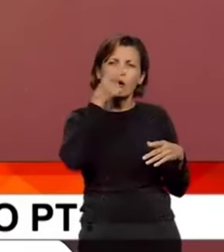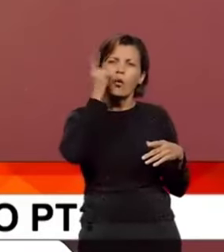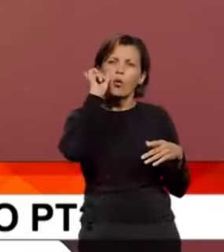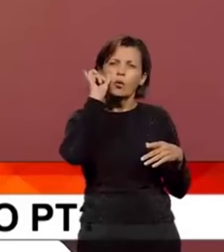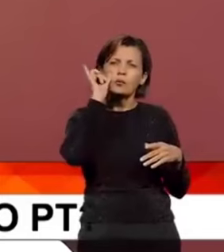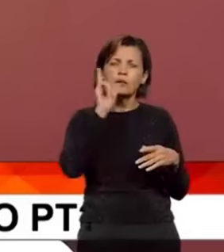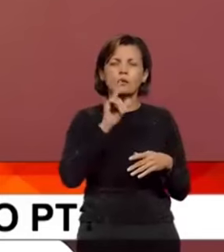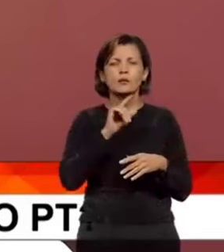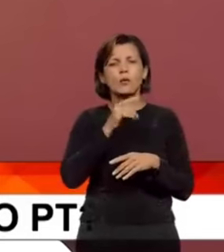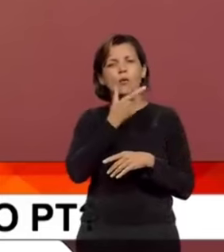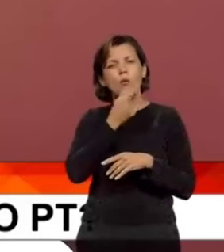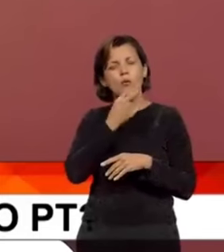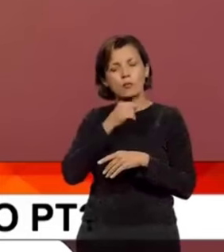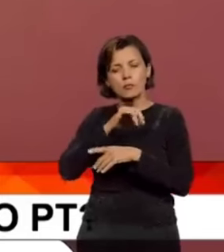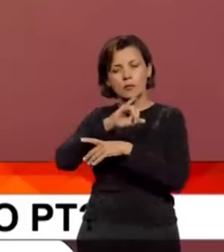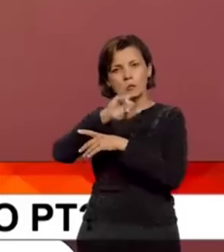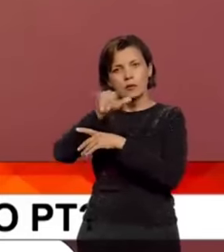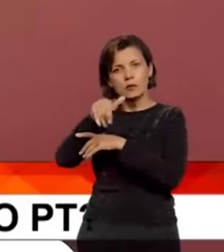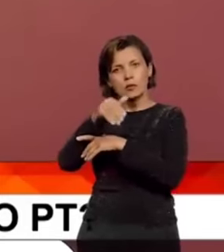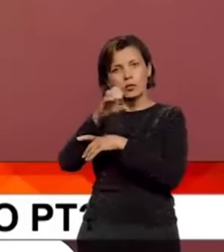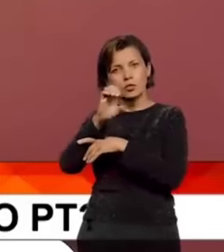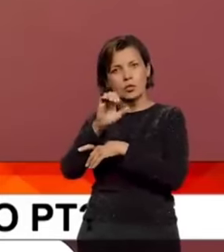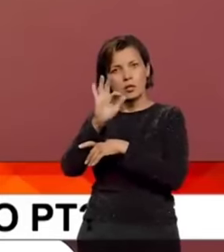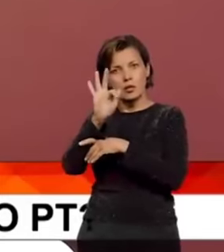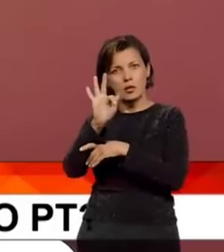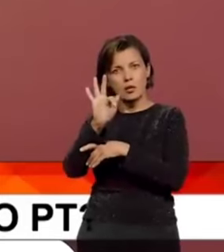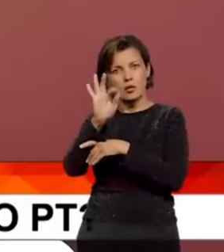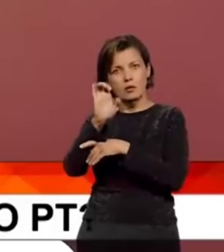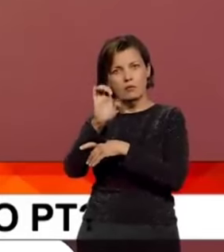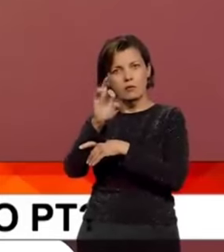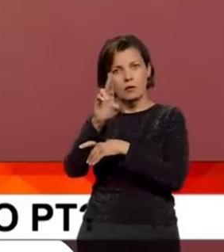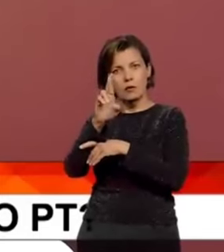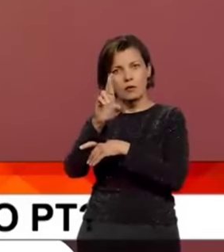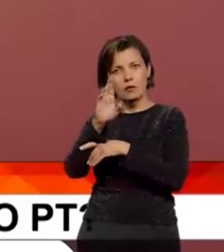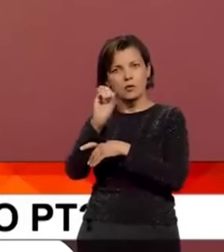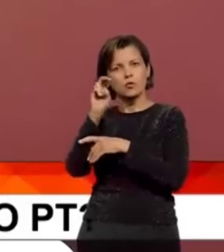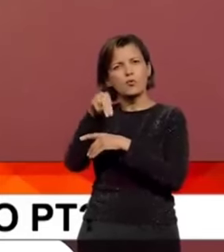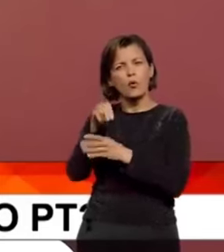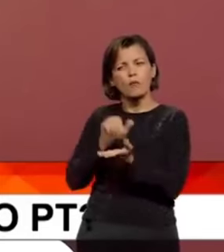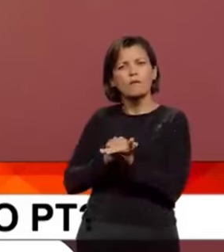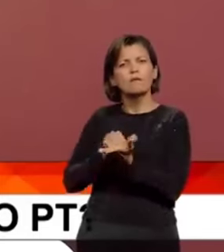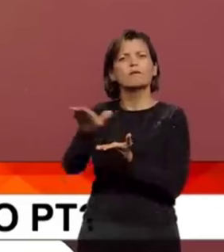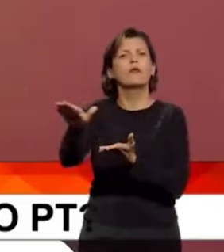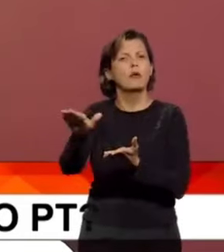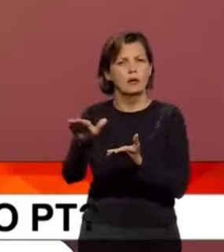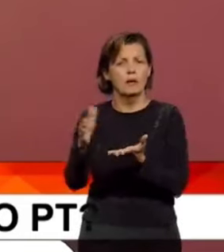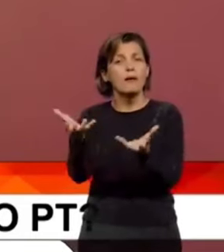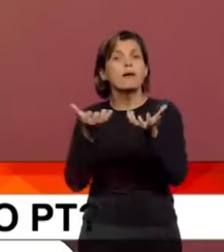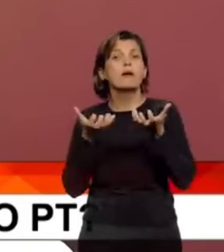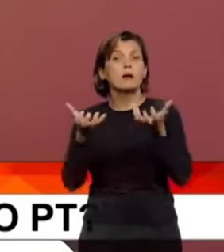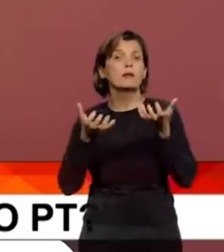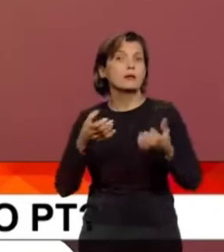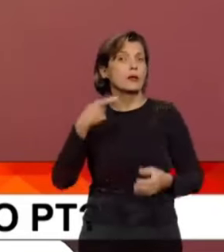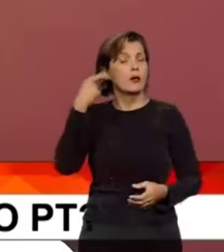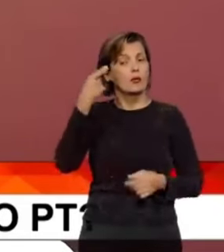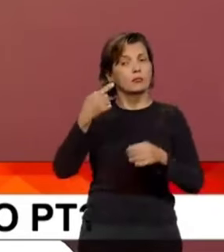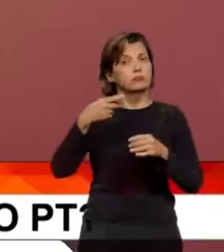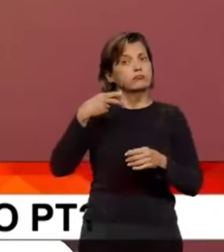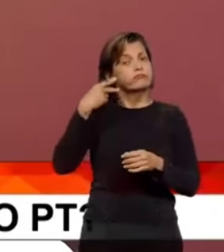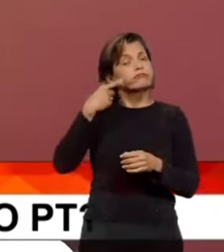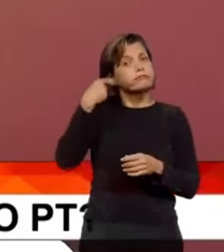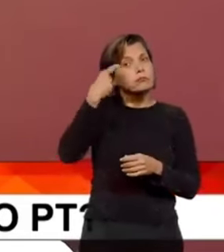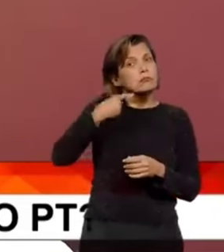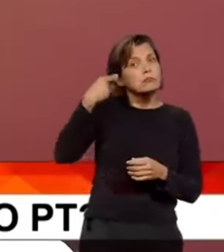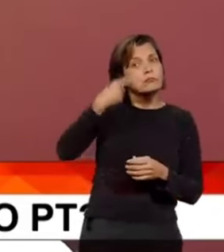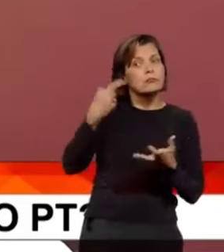decidida a saída do Roberto Jefferson Oi e a saída do Roberto Jefferson o julgamento foi indeferido e